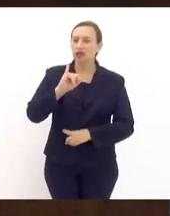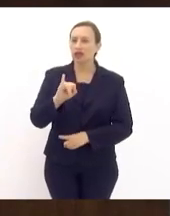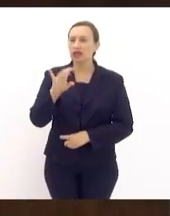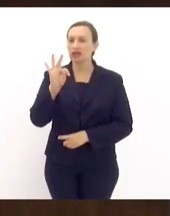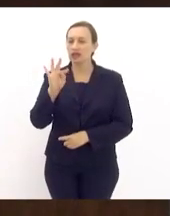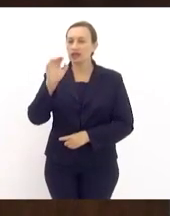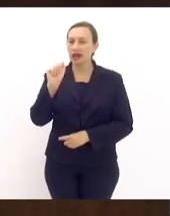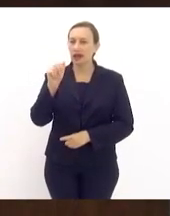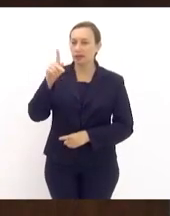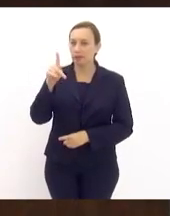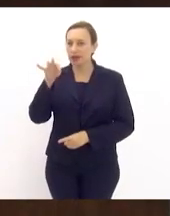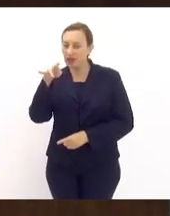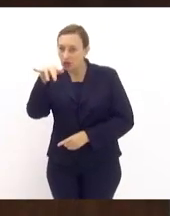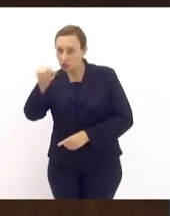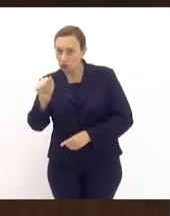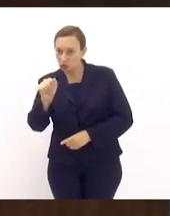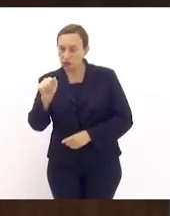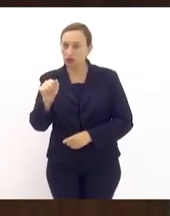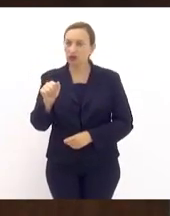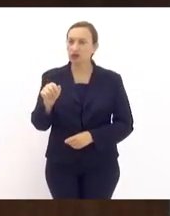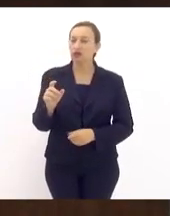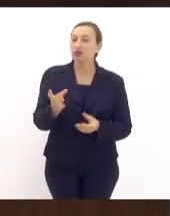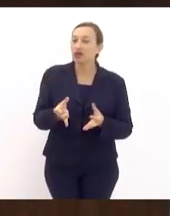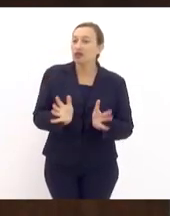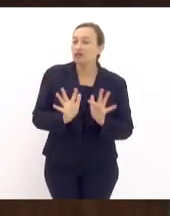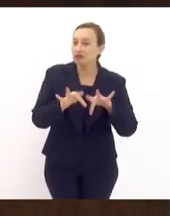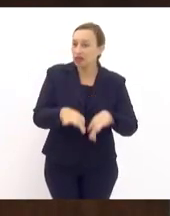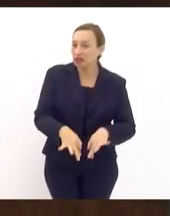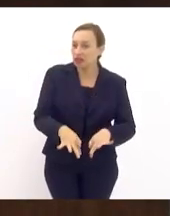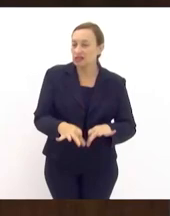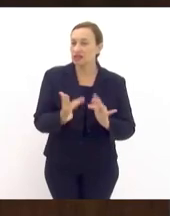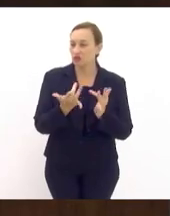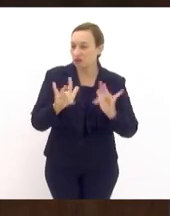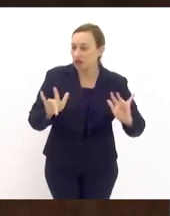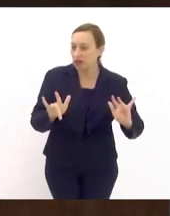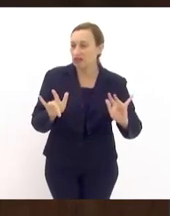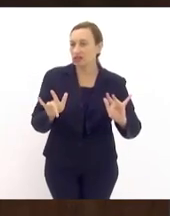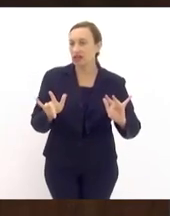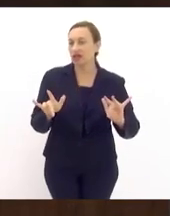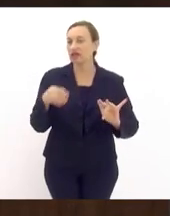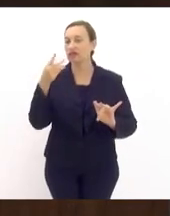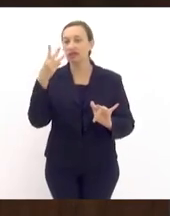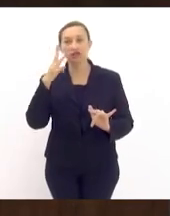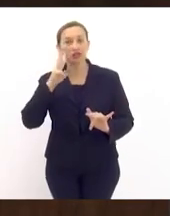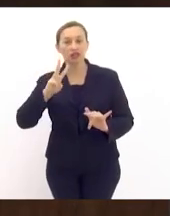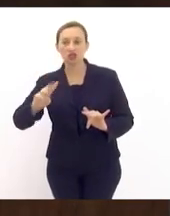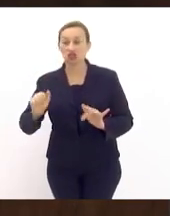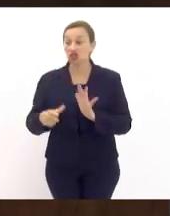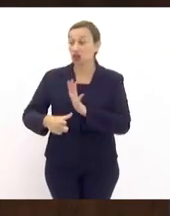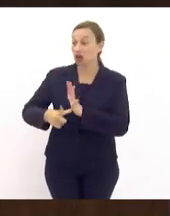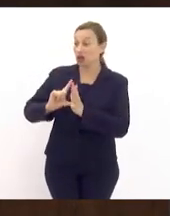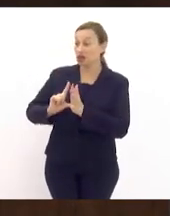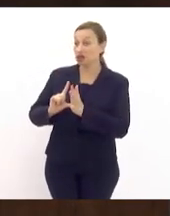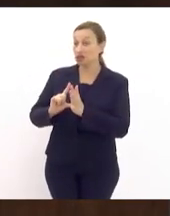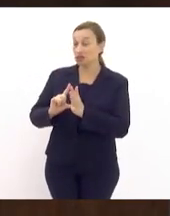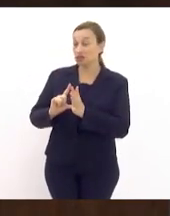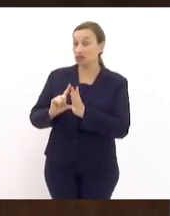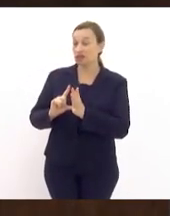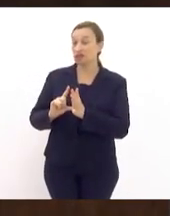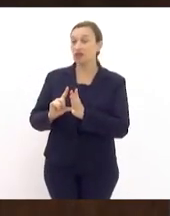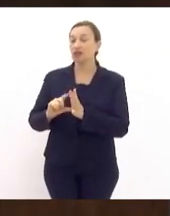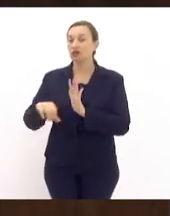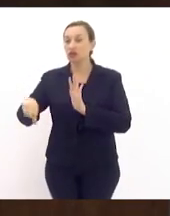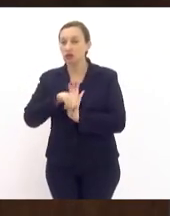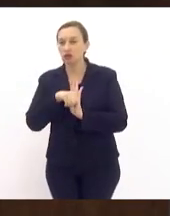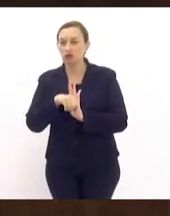vítima da tentativa de feminicídio havia terminado o relacionamento com o companheiro 3 dias antes do crime. E a vítima foi sequestrada,